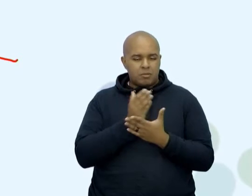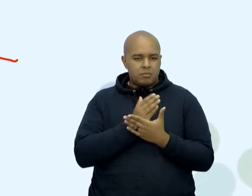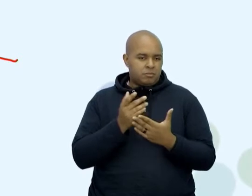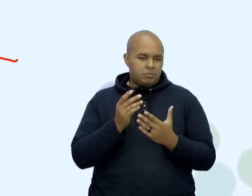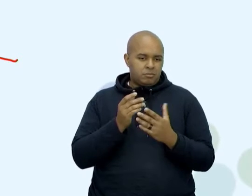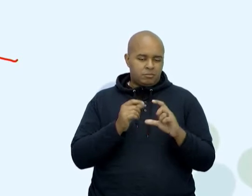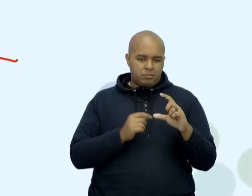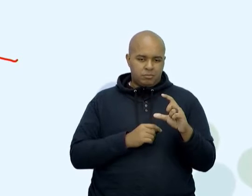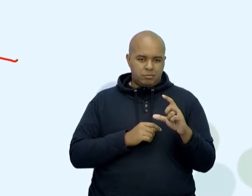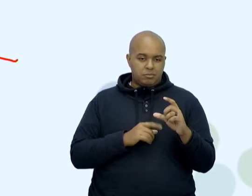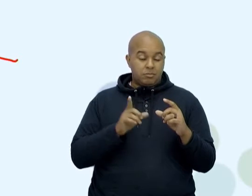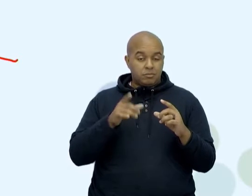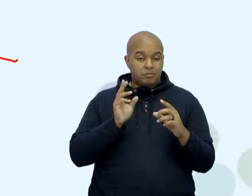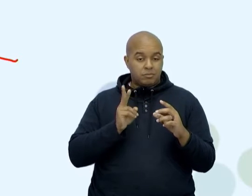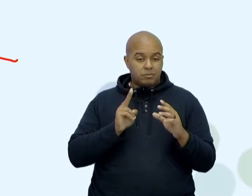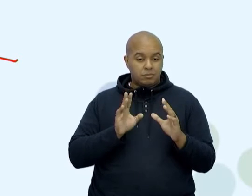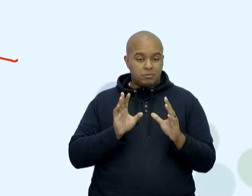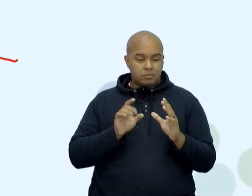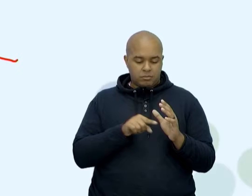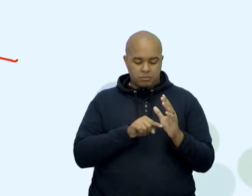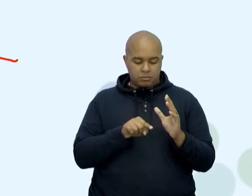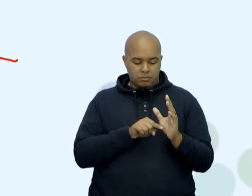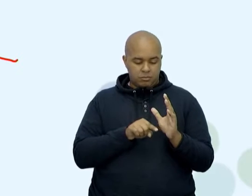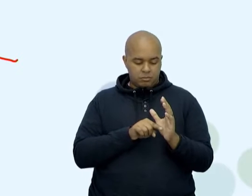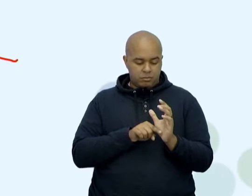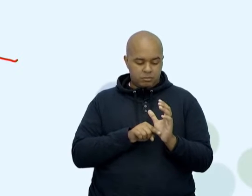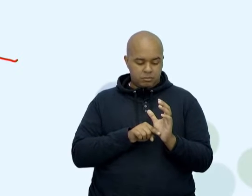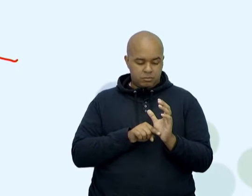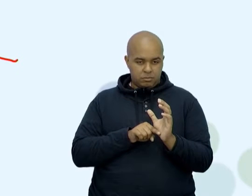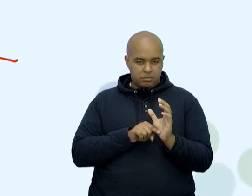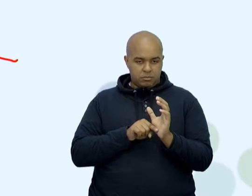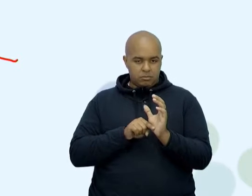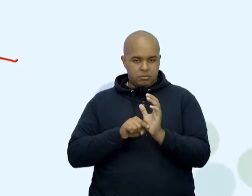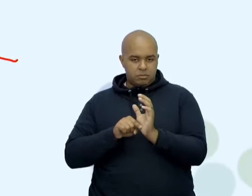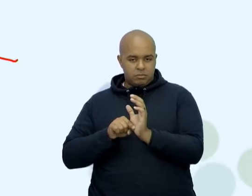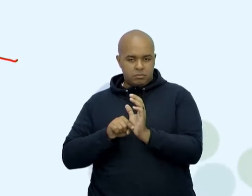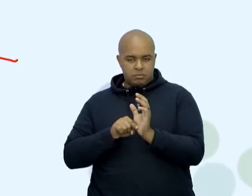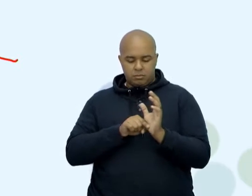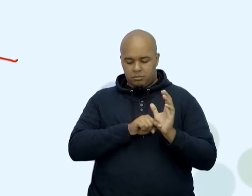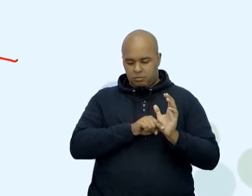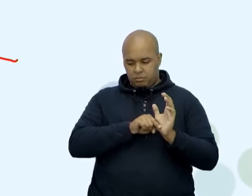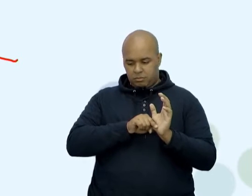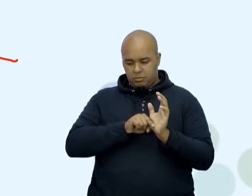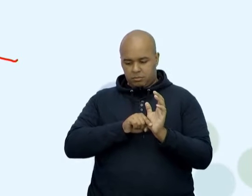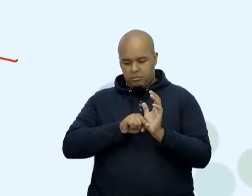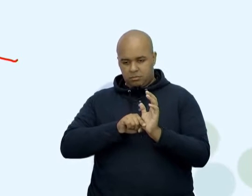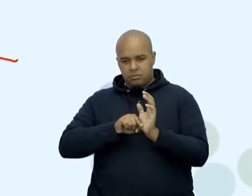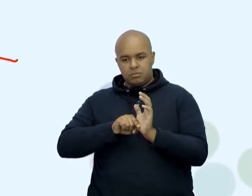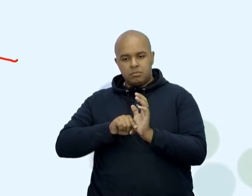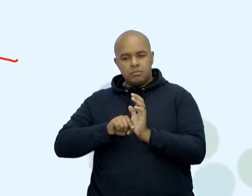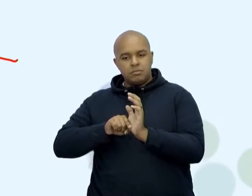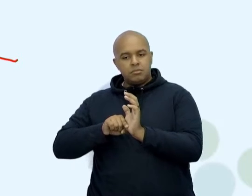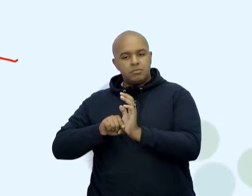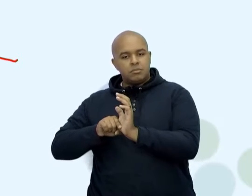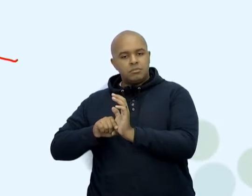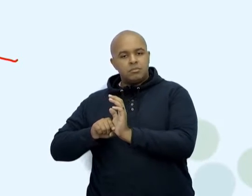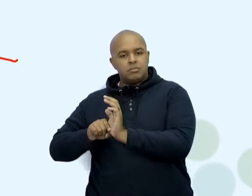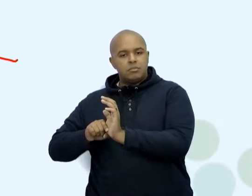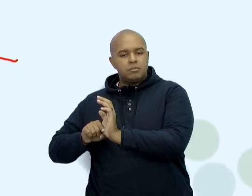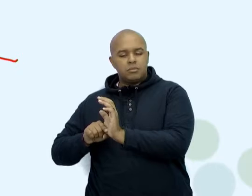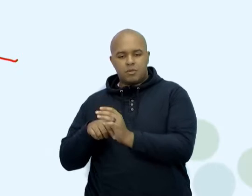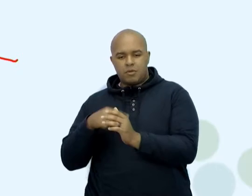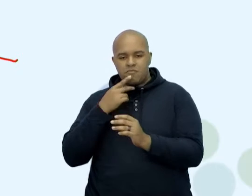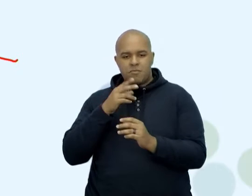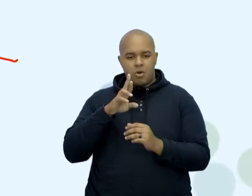um objeto que mantém esse mesma ponta aqui, arrastando para cá. Quando a gente fala